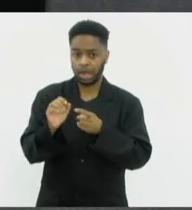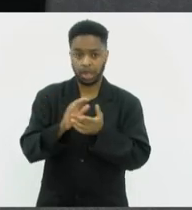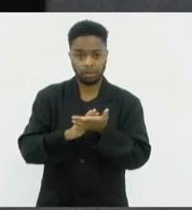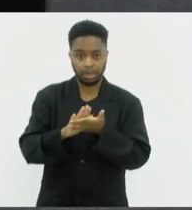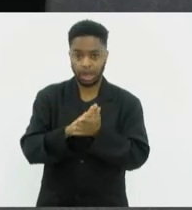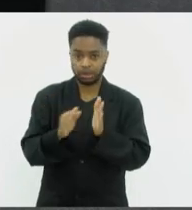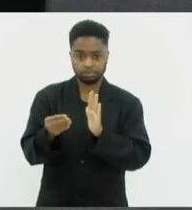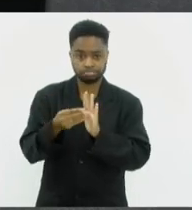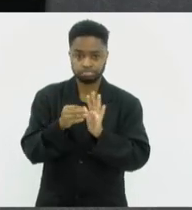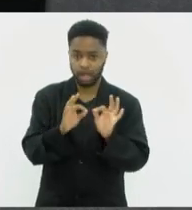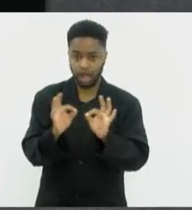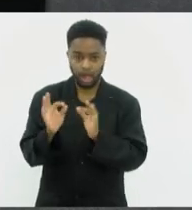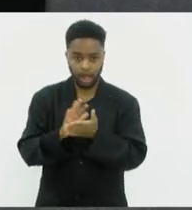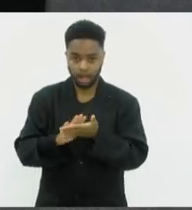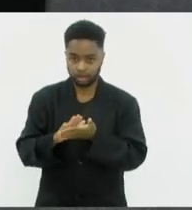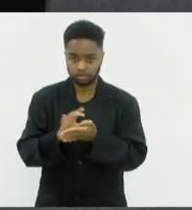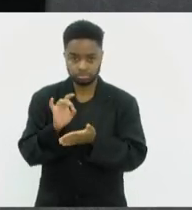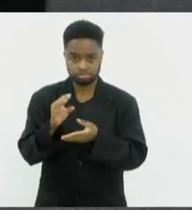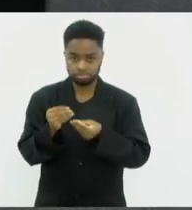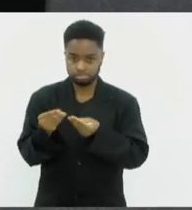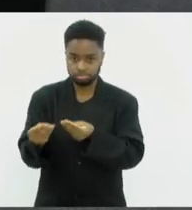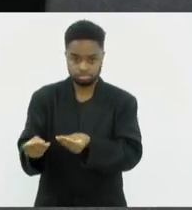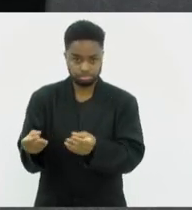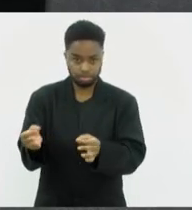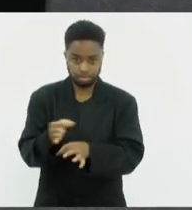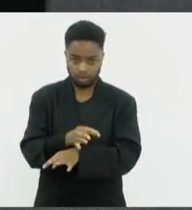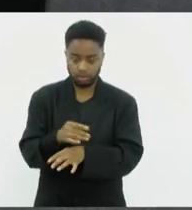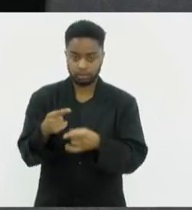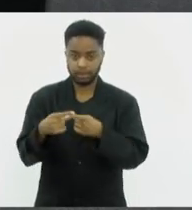alguma. Algumas áreas